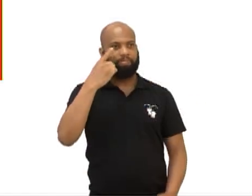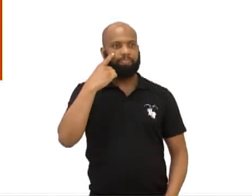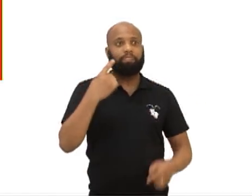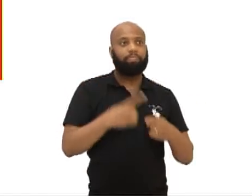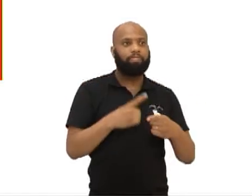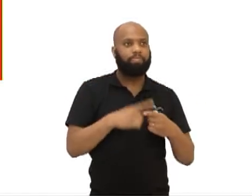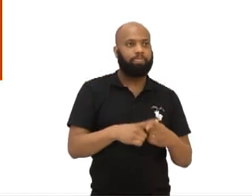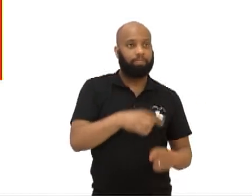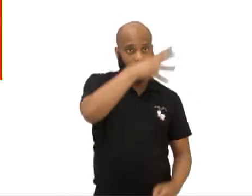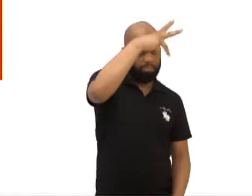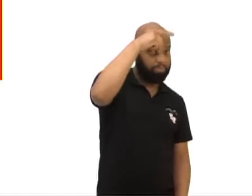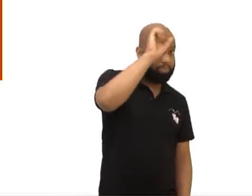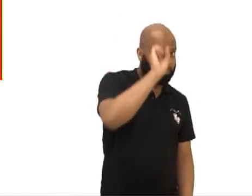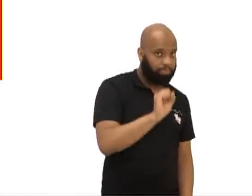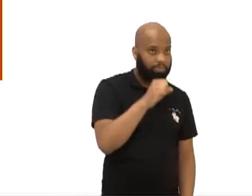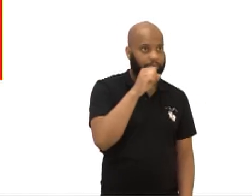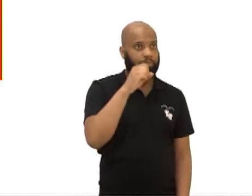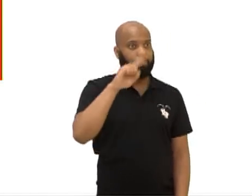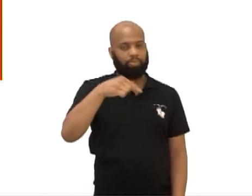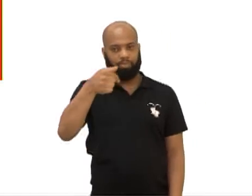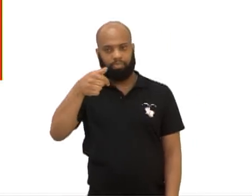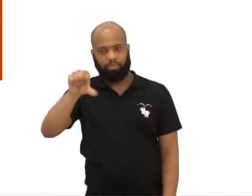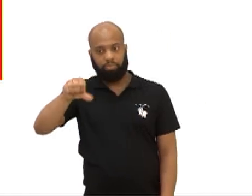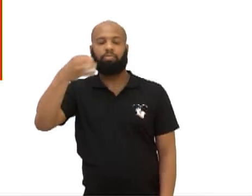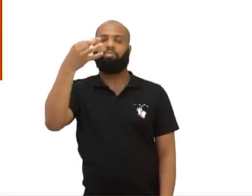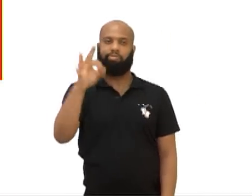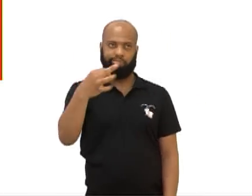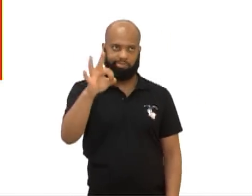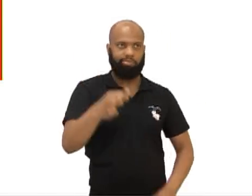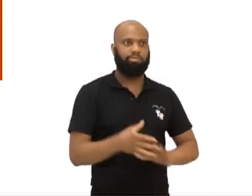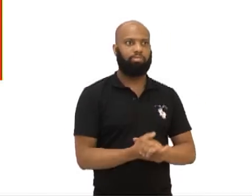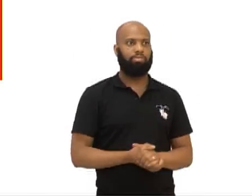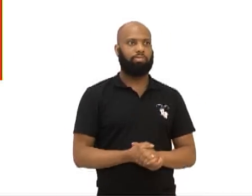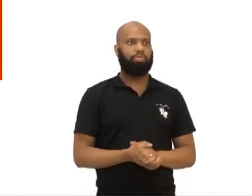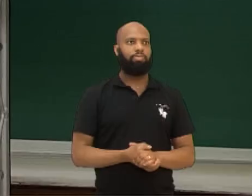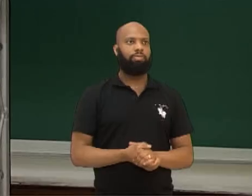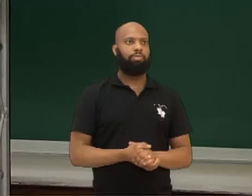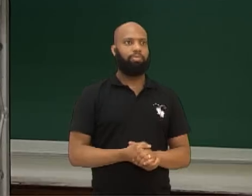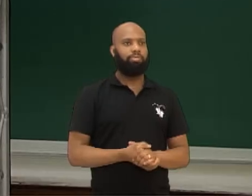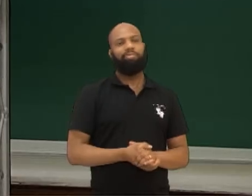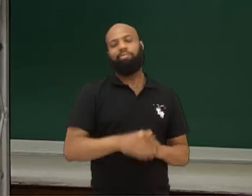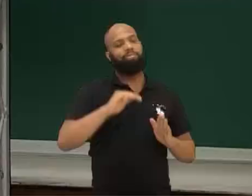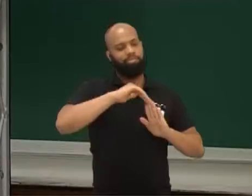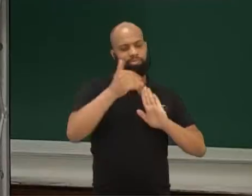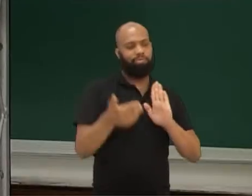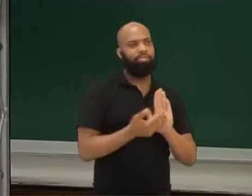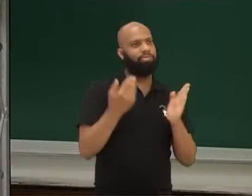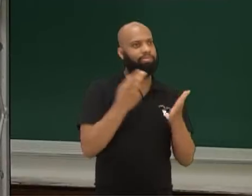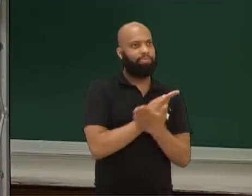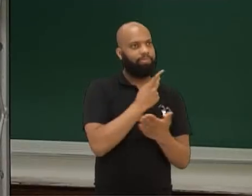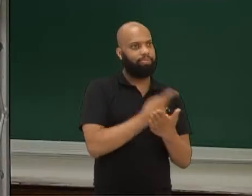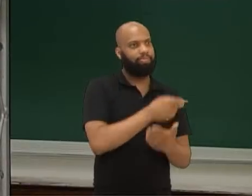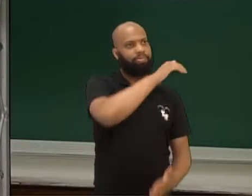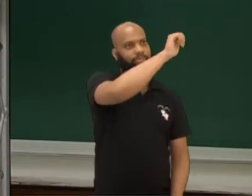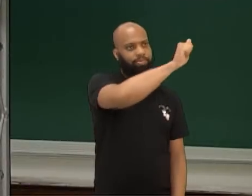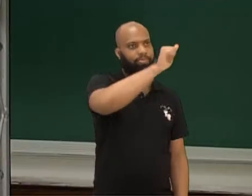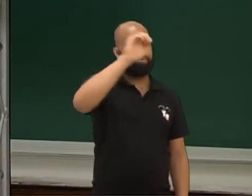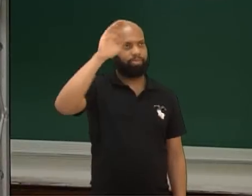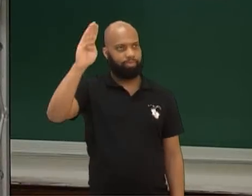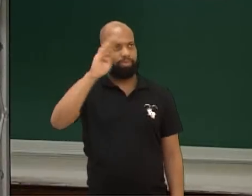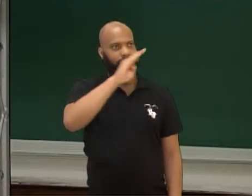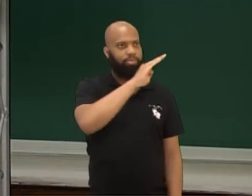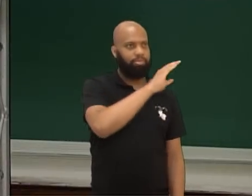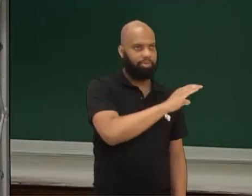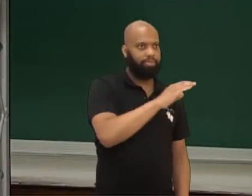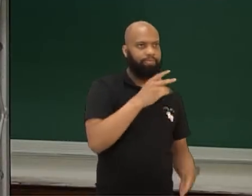por quê? Mato Grosso do Sul, 79, tá certo. Ó, aqui já está errado, já está errado, já está errado. Ih, já está tudo errado. Então, só sobrou a